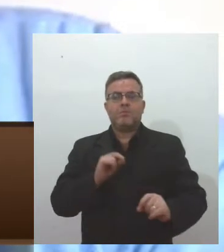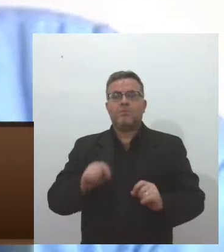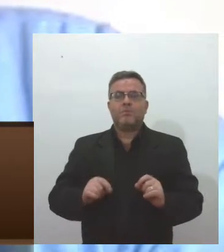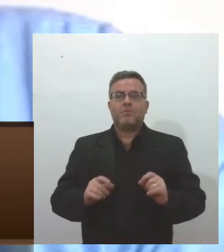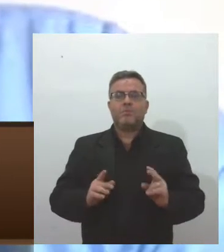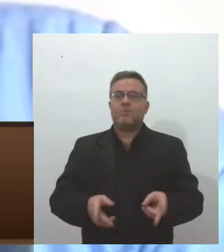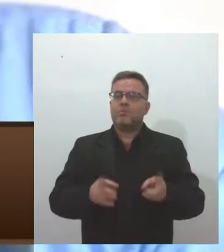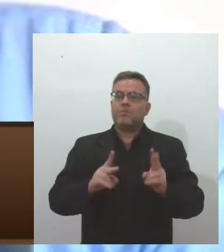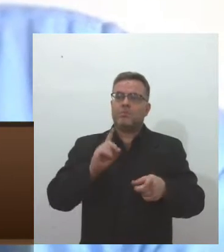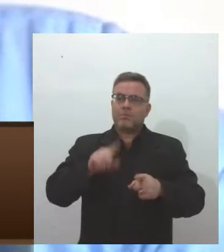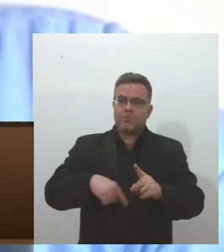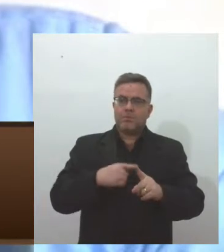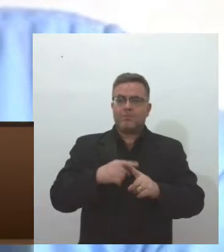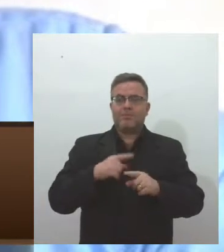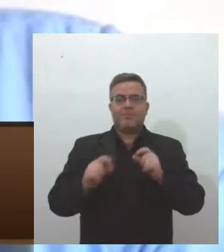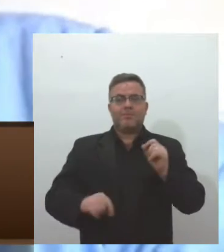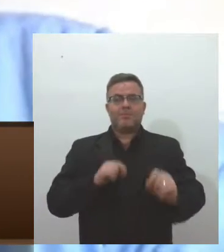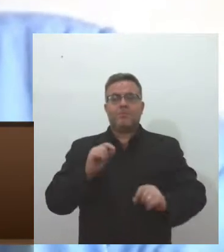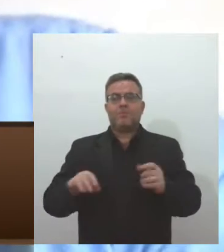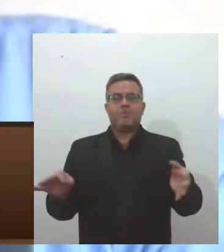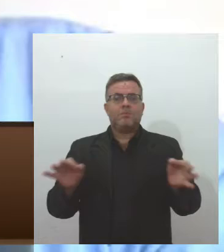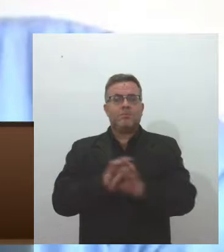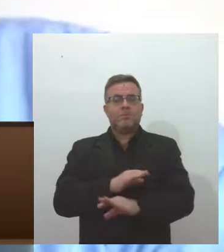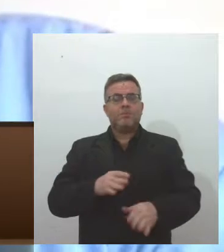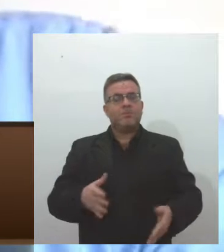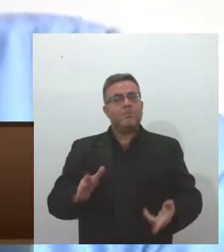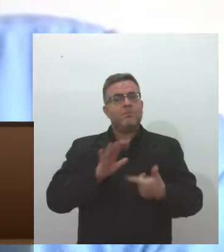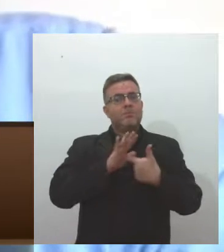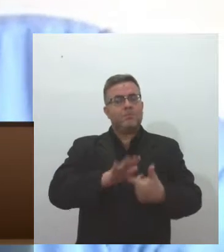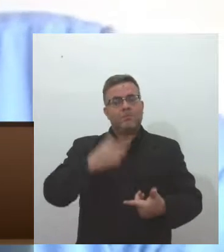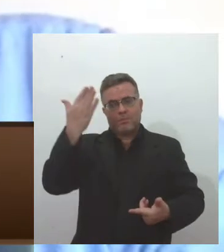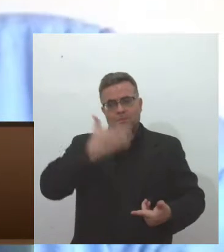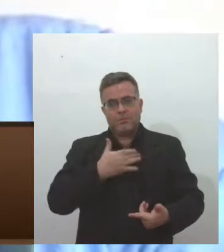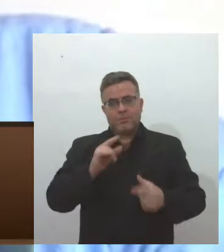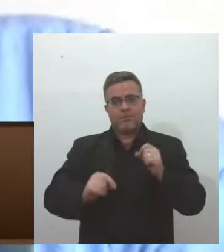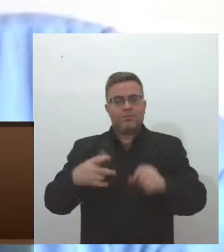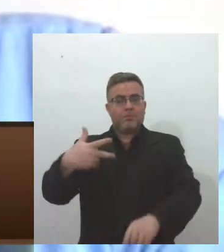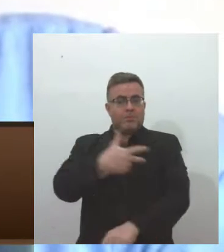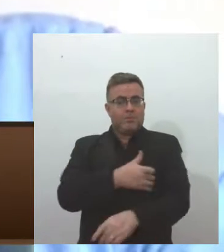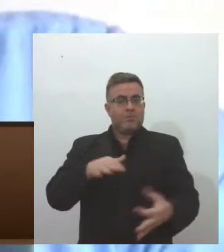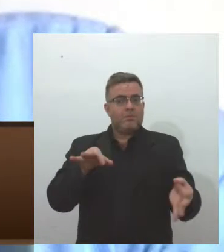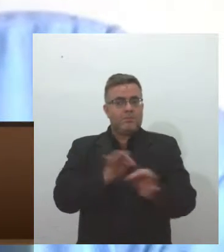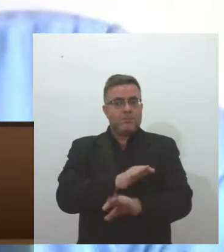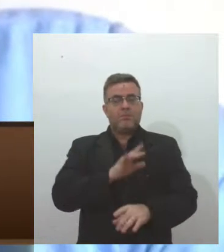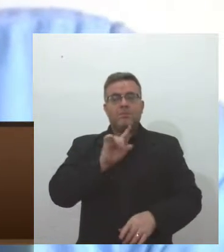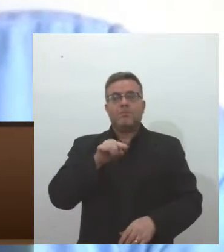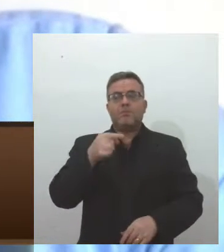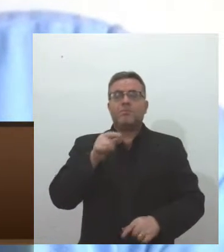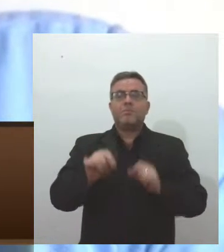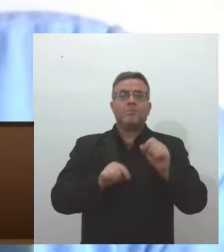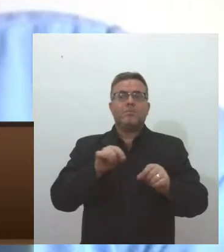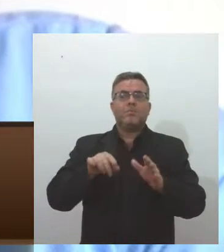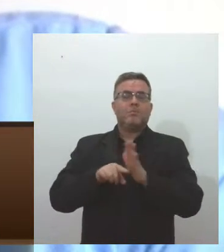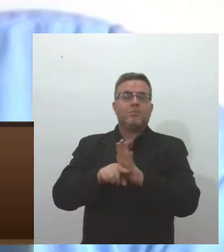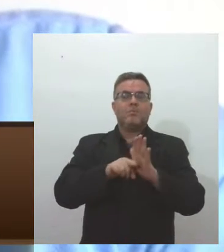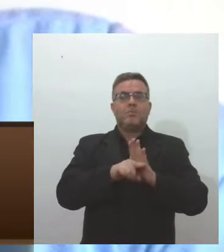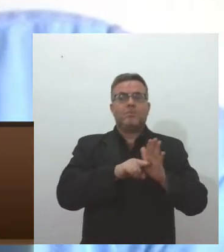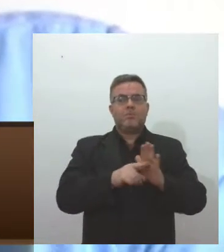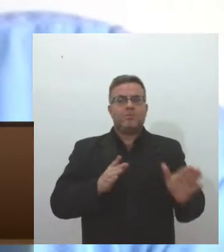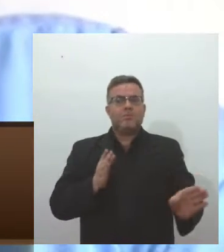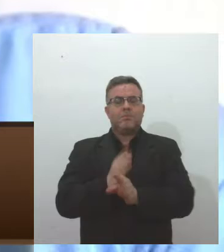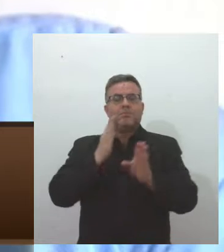fosse ampliado, e uma prova de que a vacina funciona, né, porque depois que nós tivemos uma